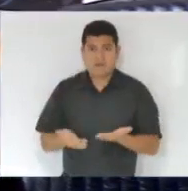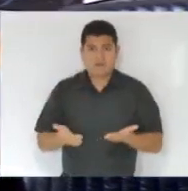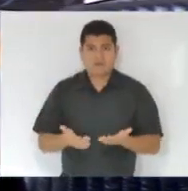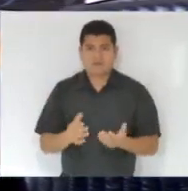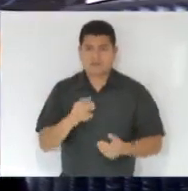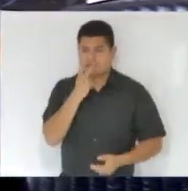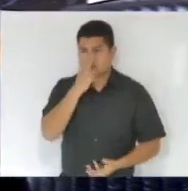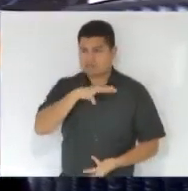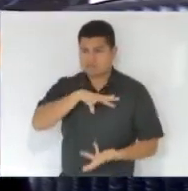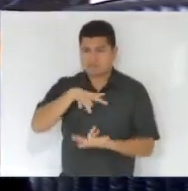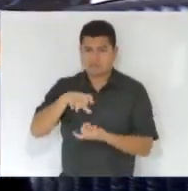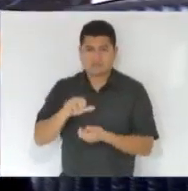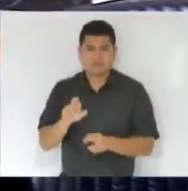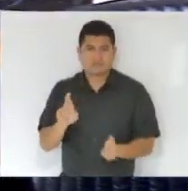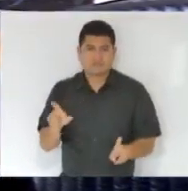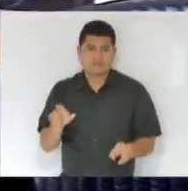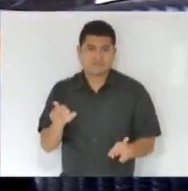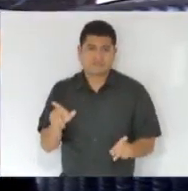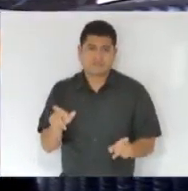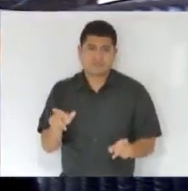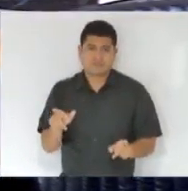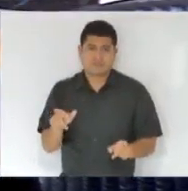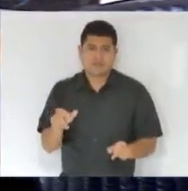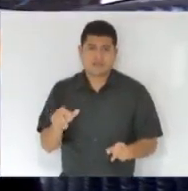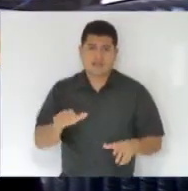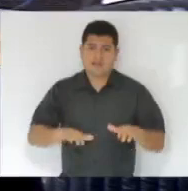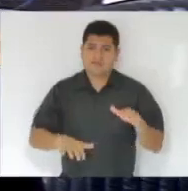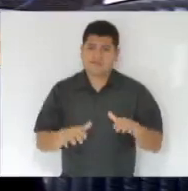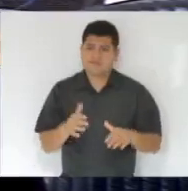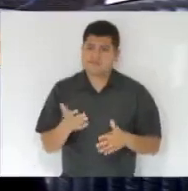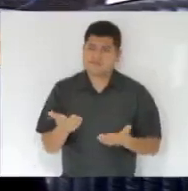diferente, um mundo muito mais